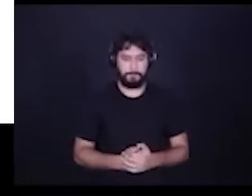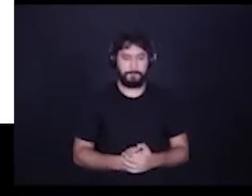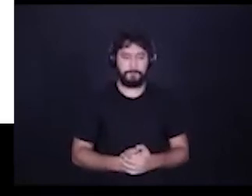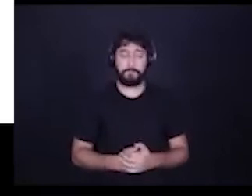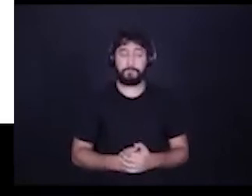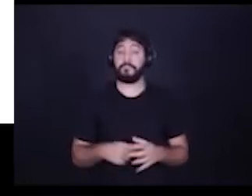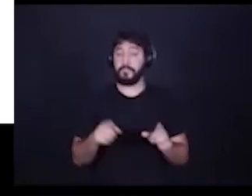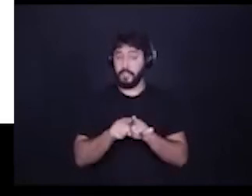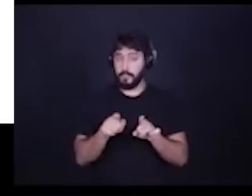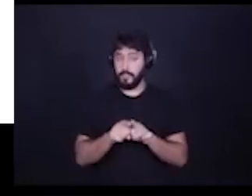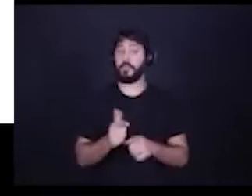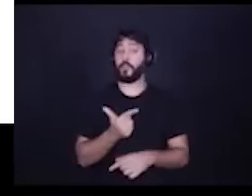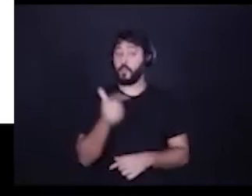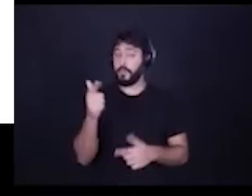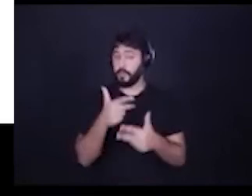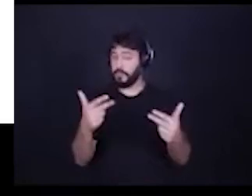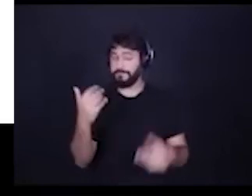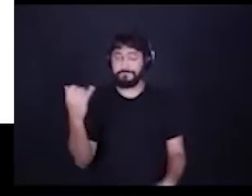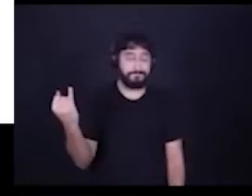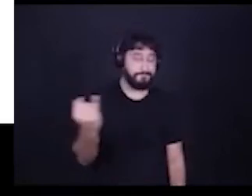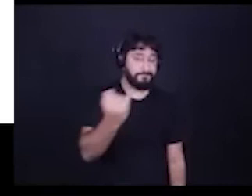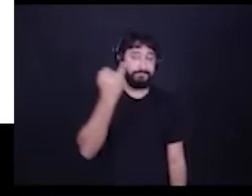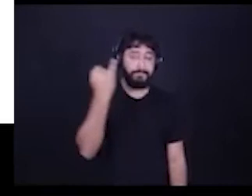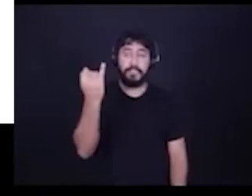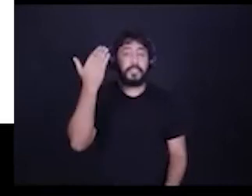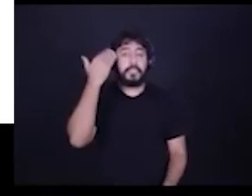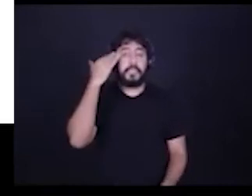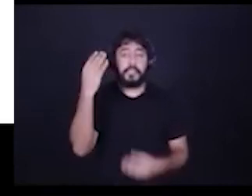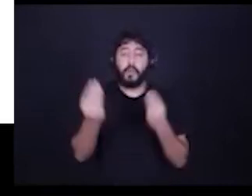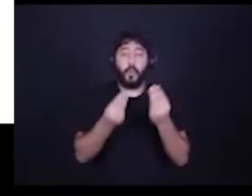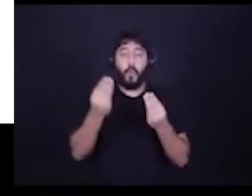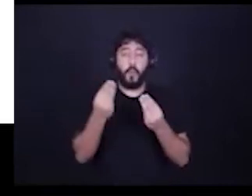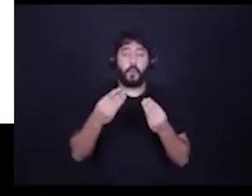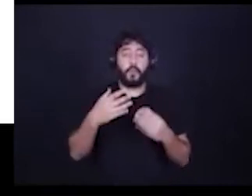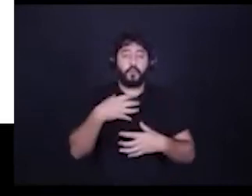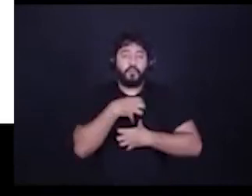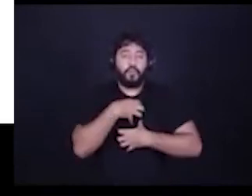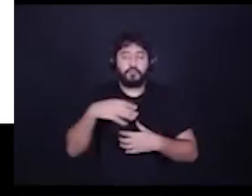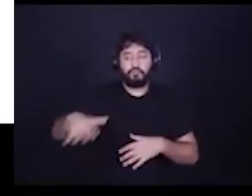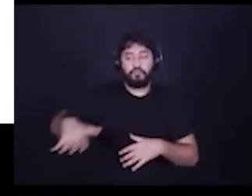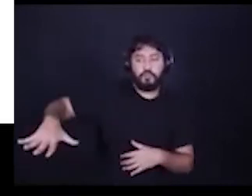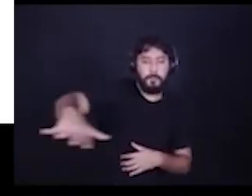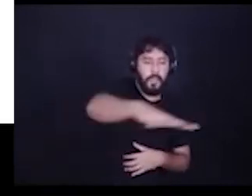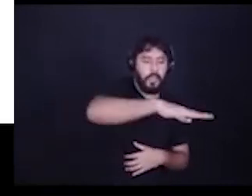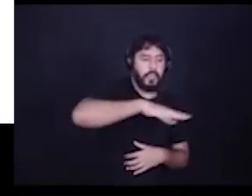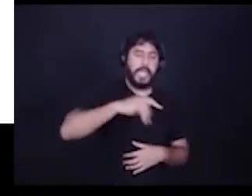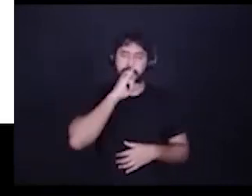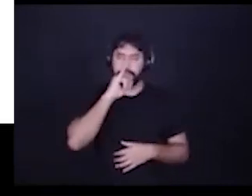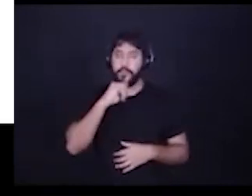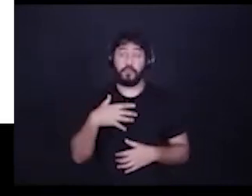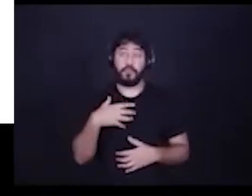muito importante era também entender como é que isso ia se manifestar no espaço. Então, desde o início, tinha esse desejo de usar cores